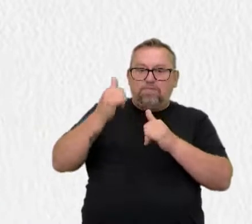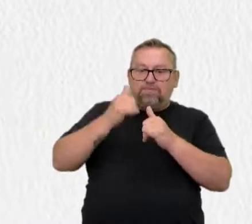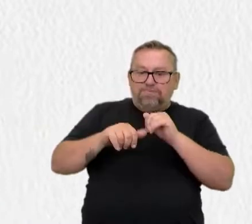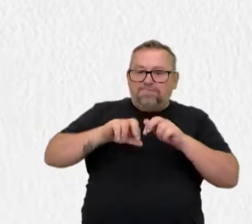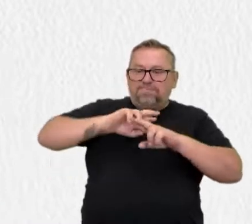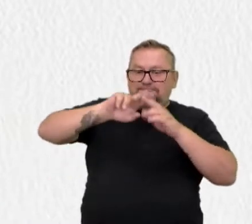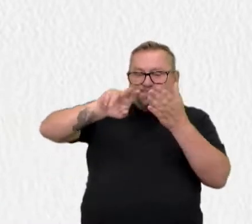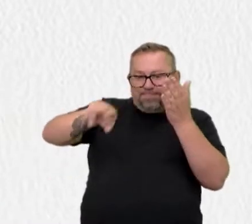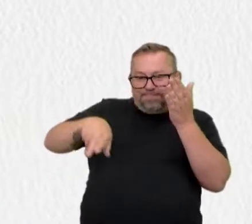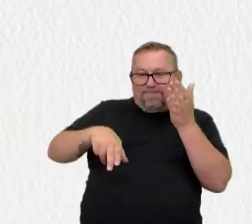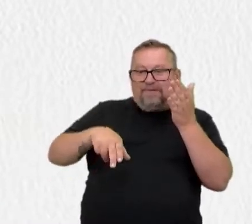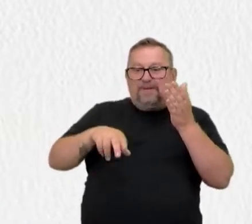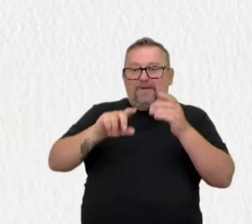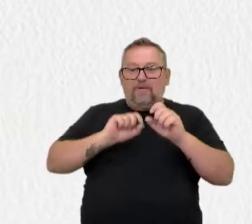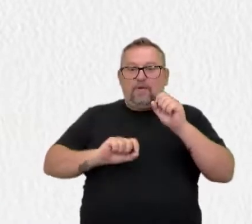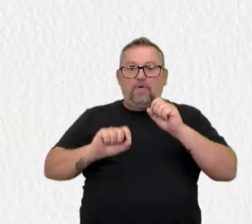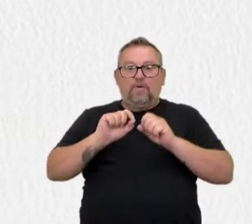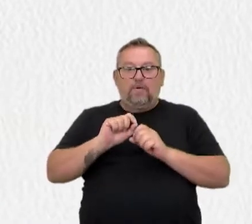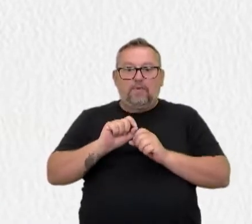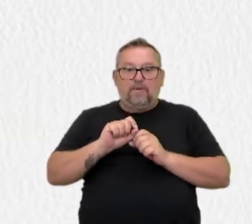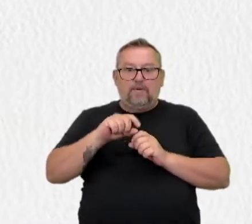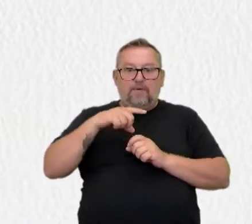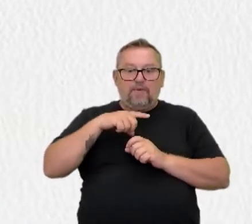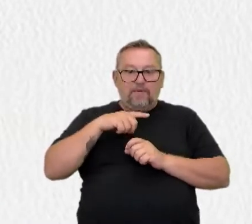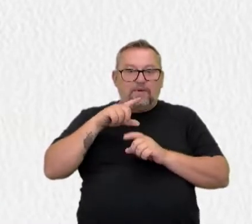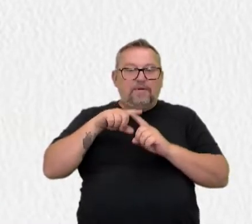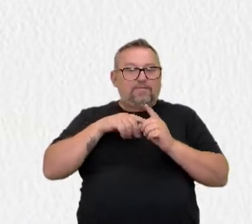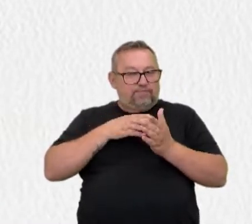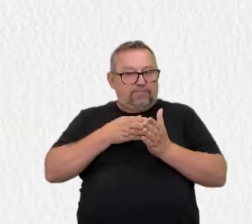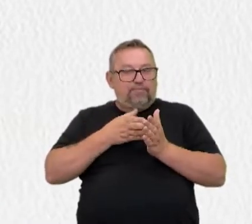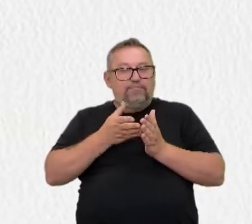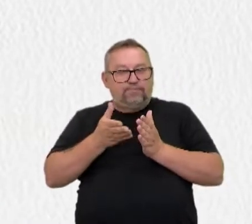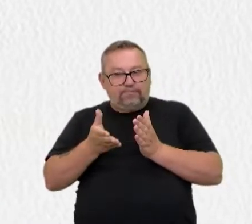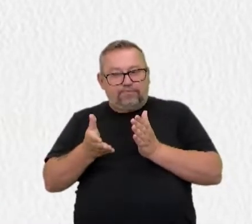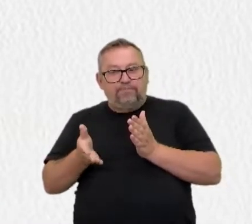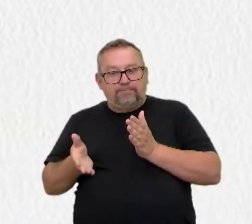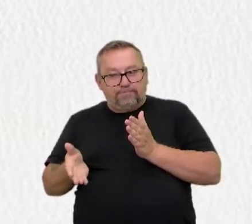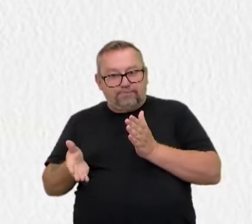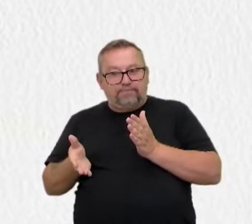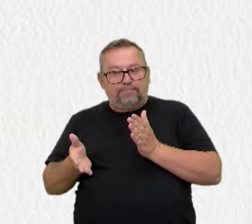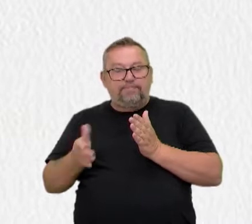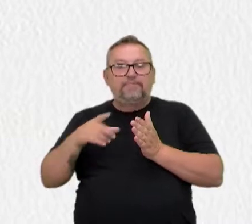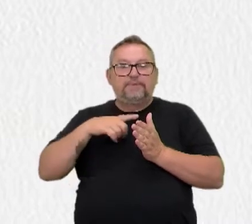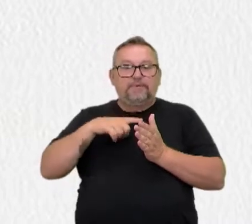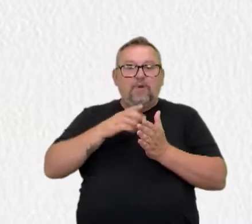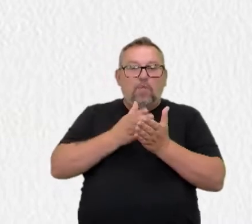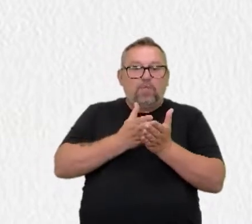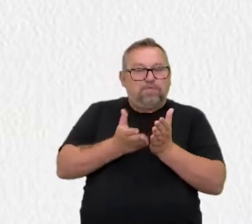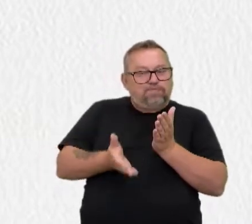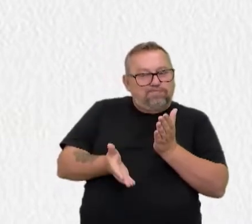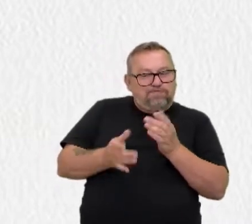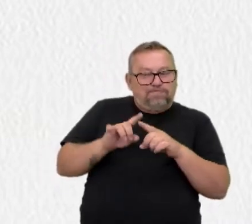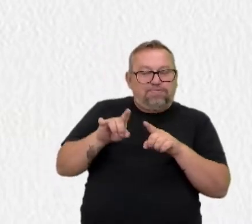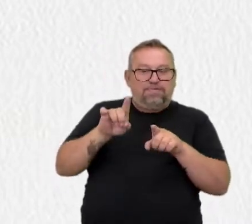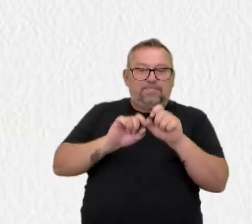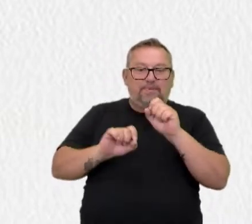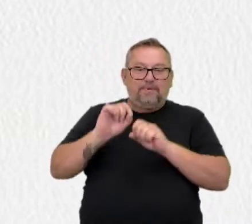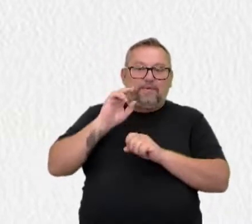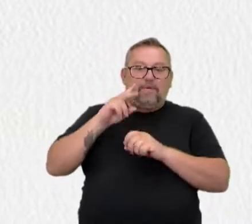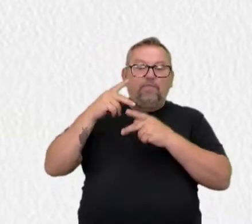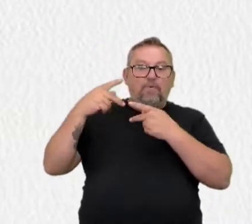no futebol, que são tendenciosas, que são em torno de ter esse retorno